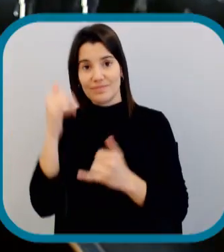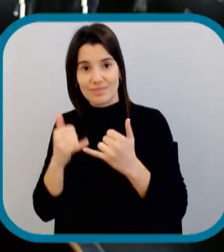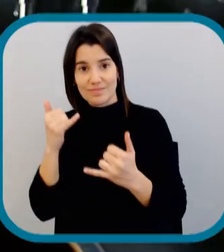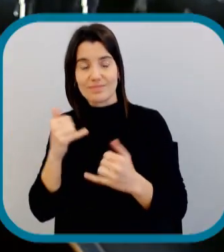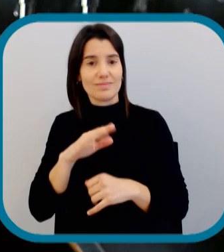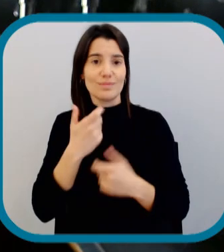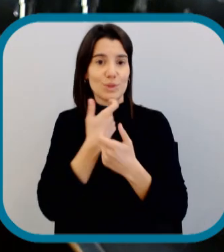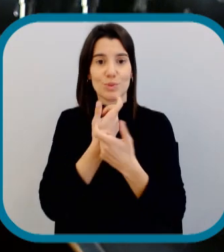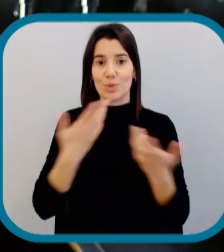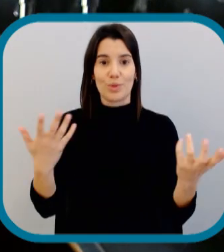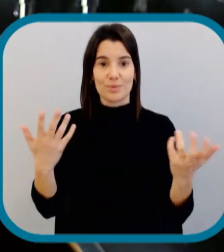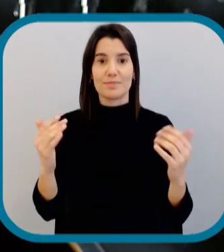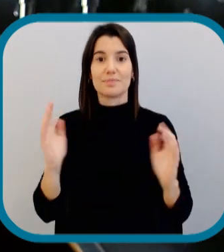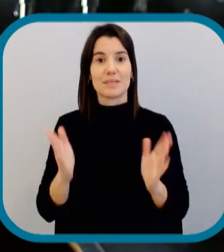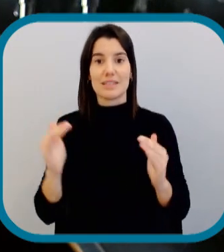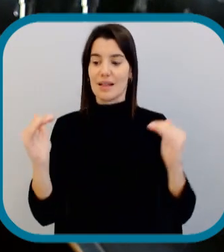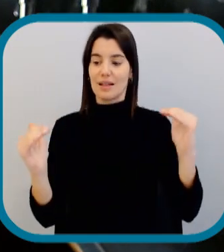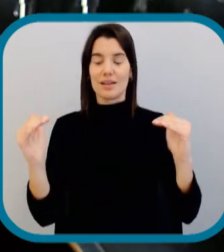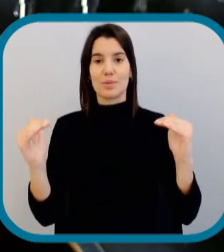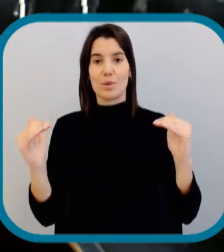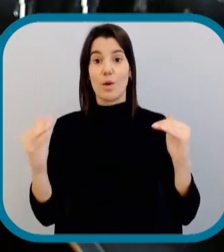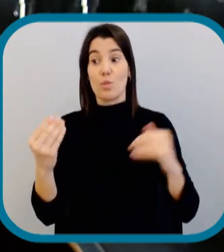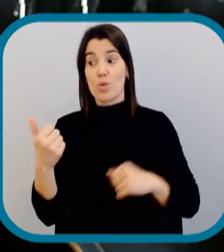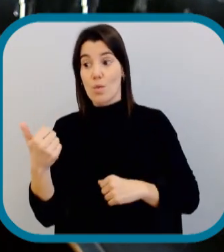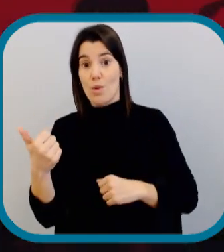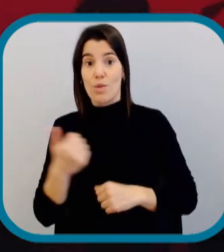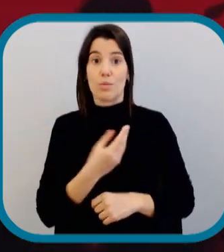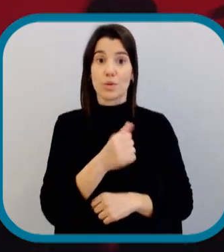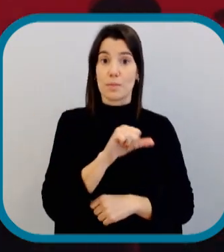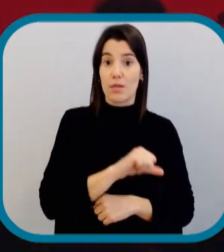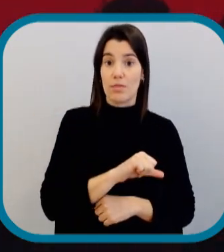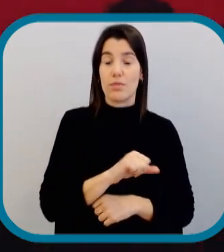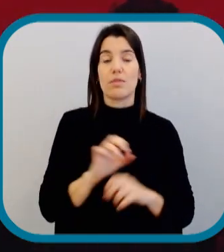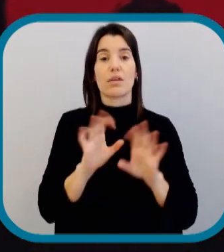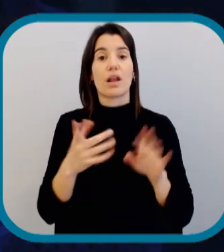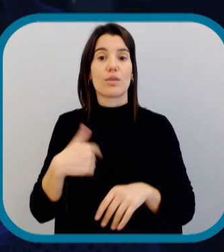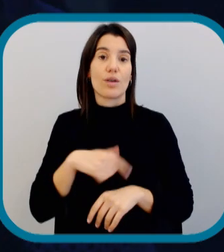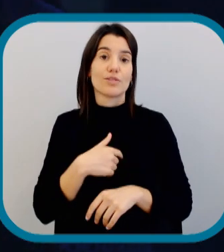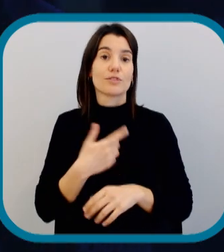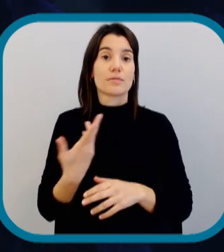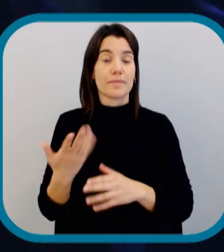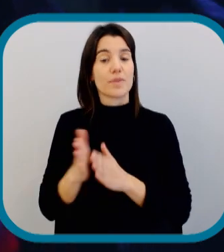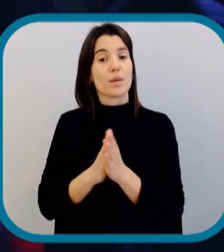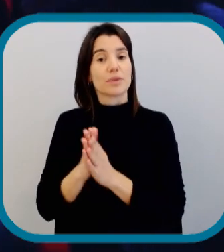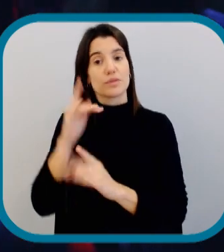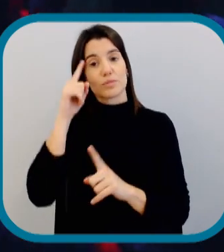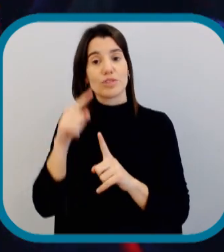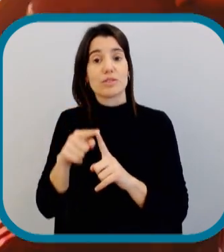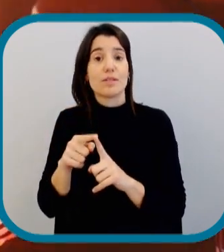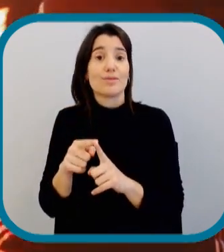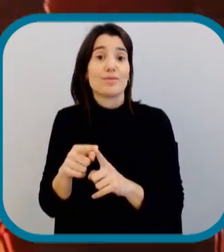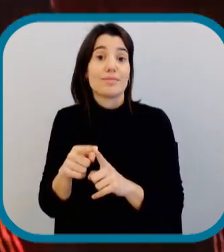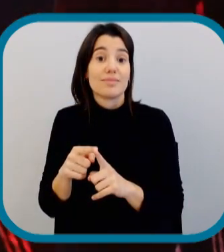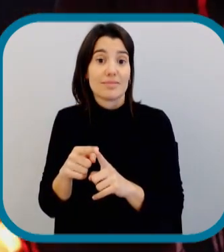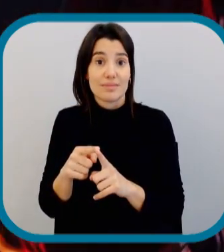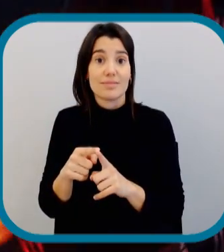inteligência artificial mas em tudo o resto. É o equilíbrio daquilo que pode ser muito bom e pode ser muito mau. Obviamente nós aqui utilizamos para